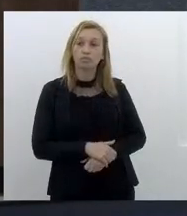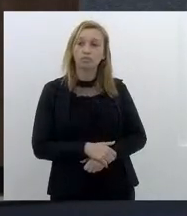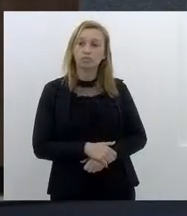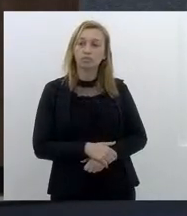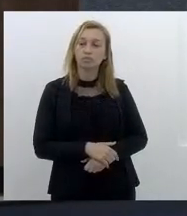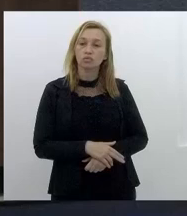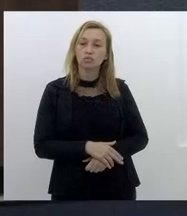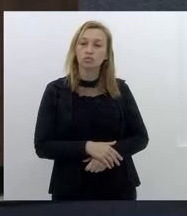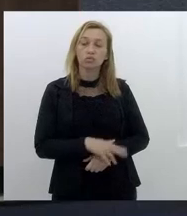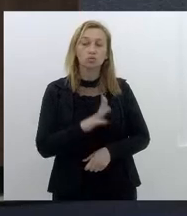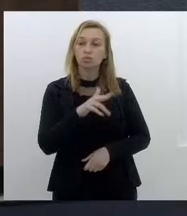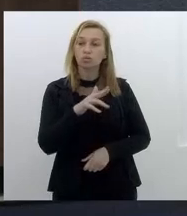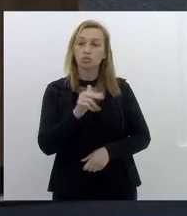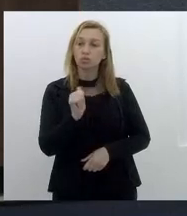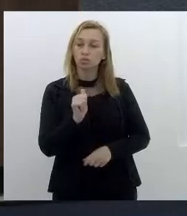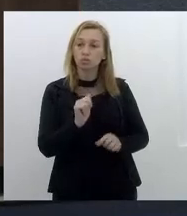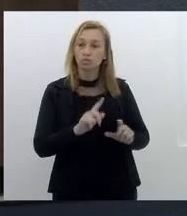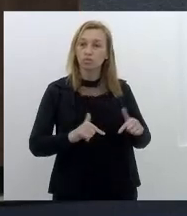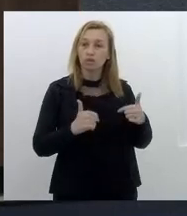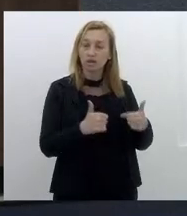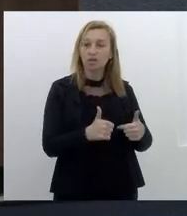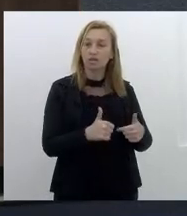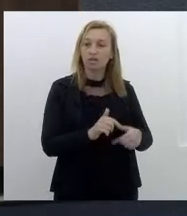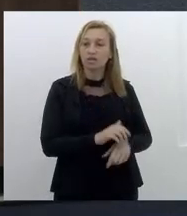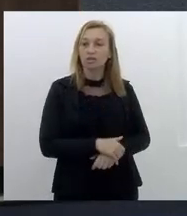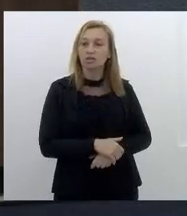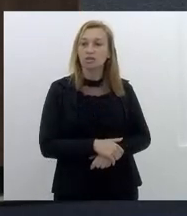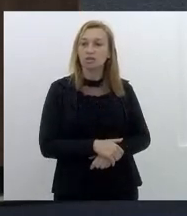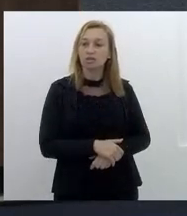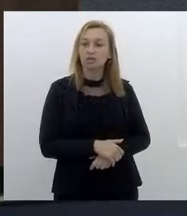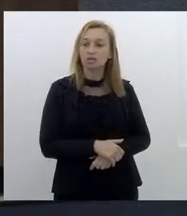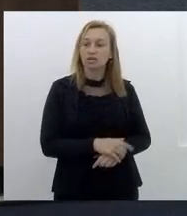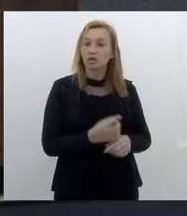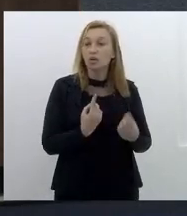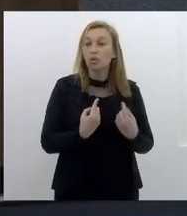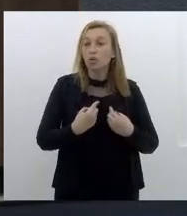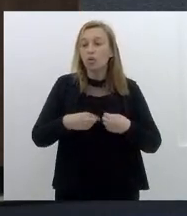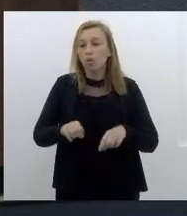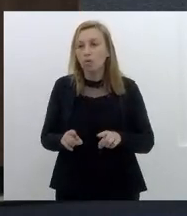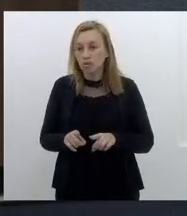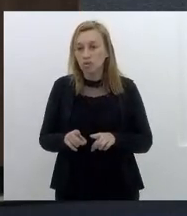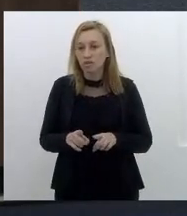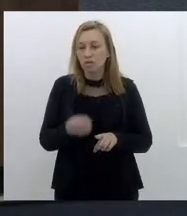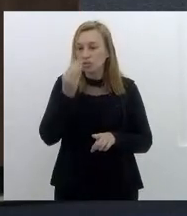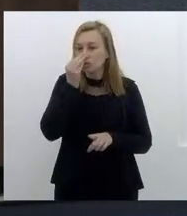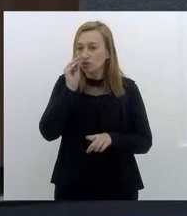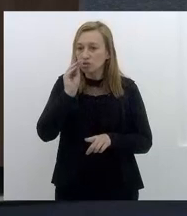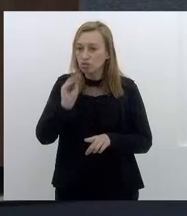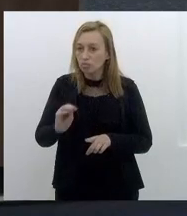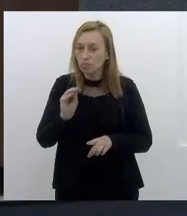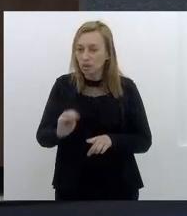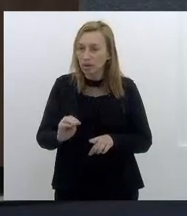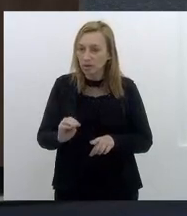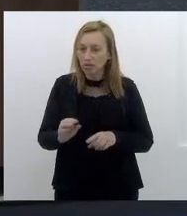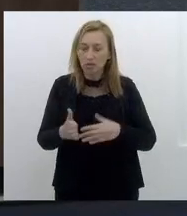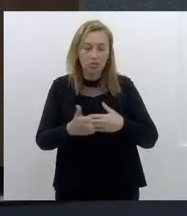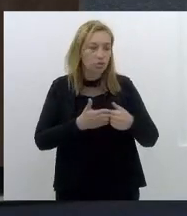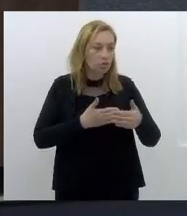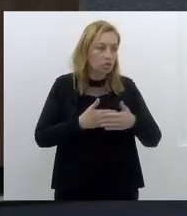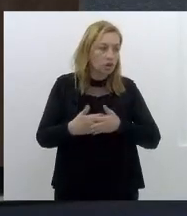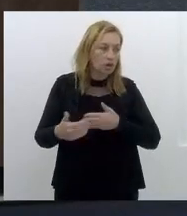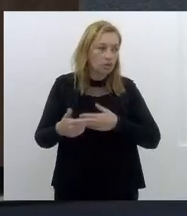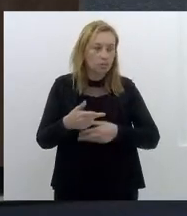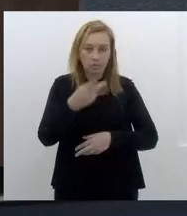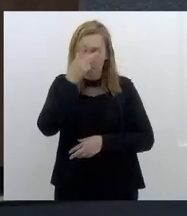para nenhum ação que importe em desde respeito ou constrangimento a quem quer que